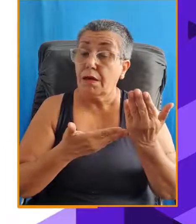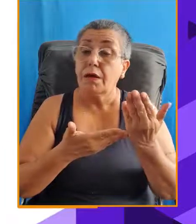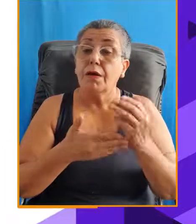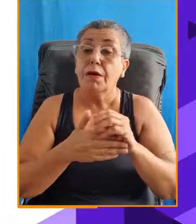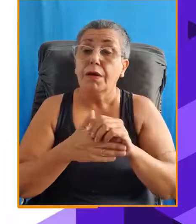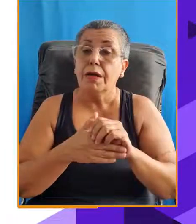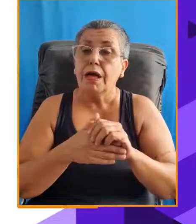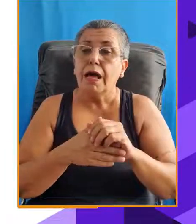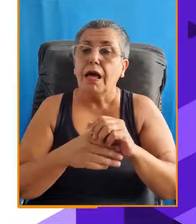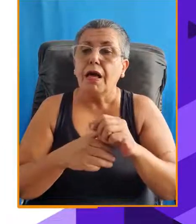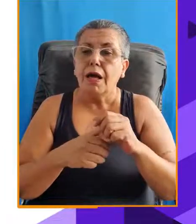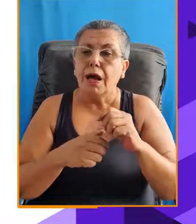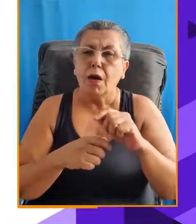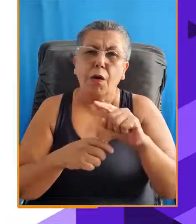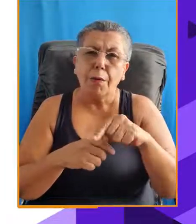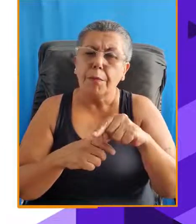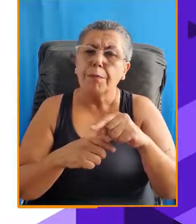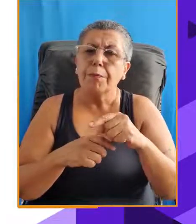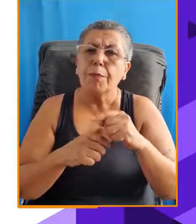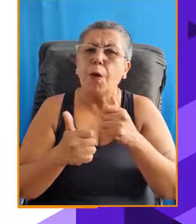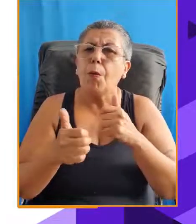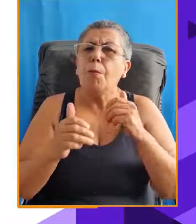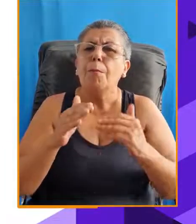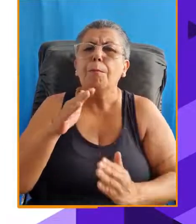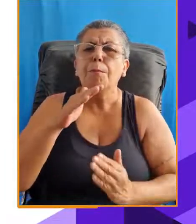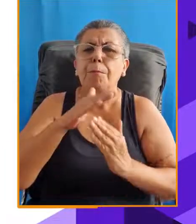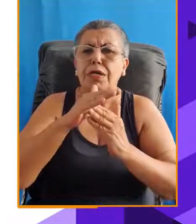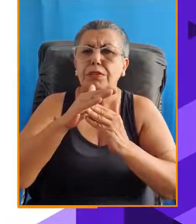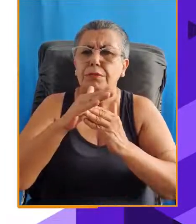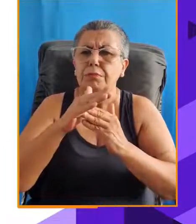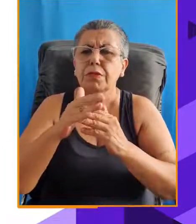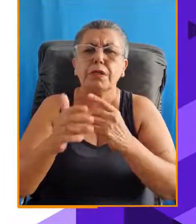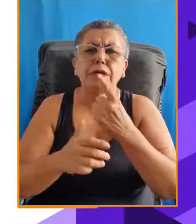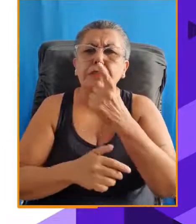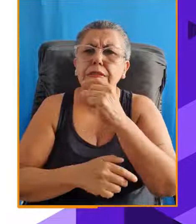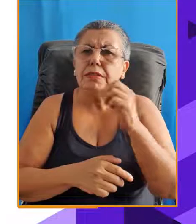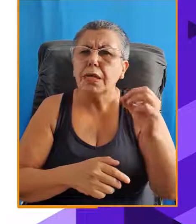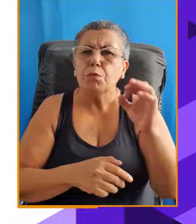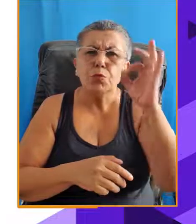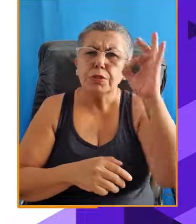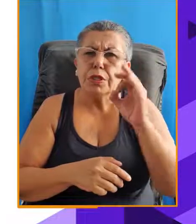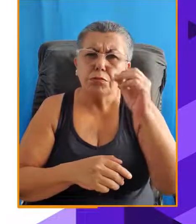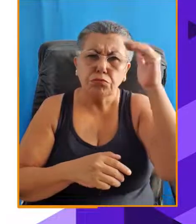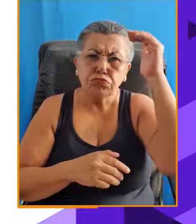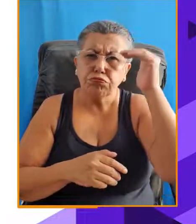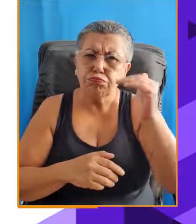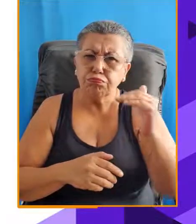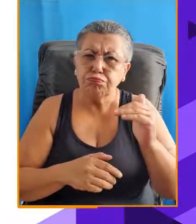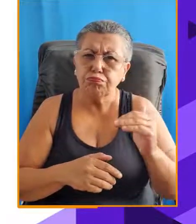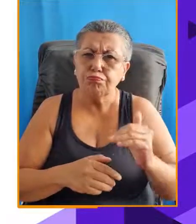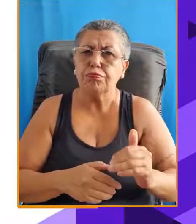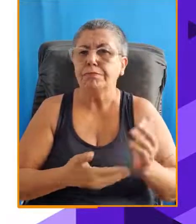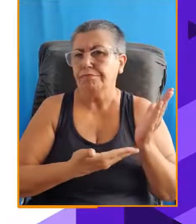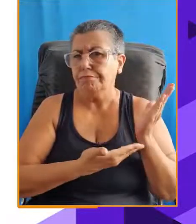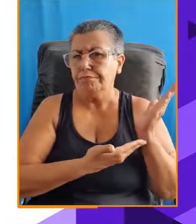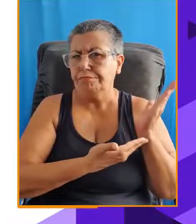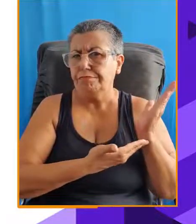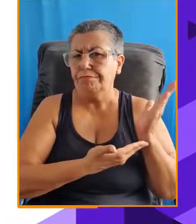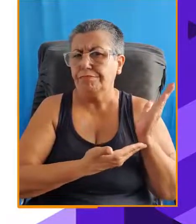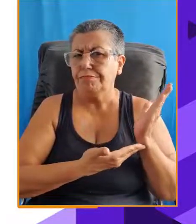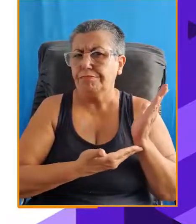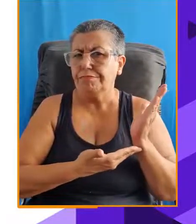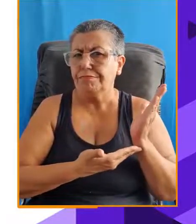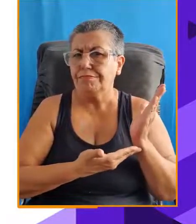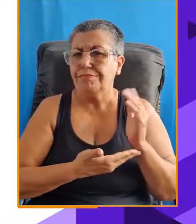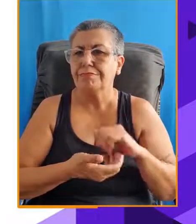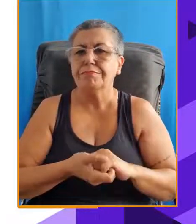Já o preto atinge os valores máximos, apresenta 100% de ciano, 100% de magenta, 100%